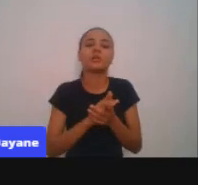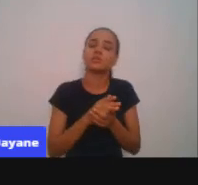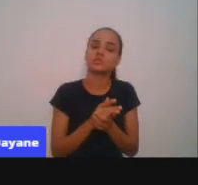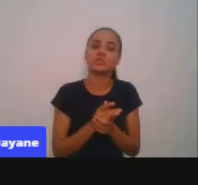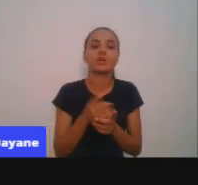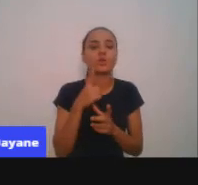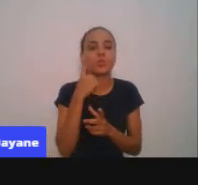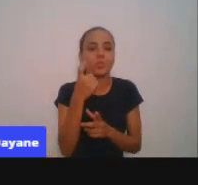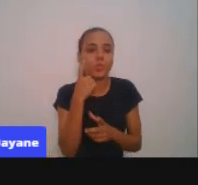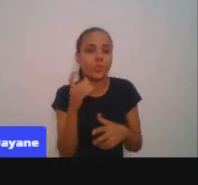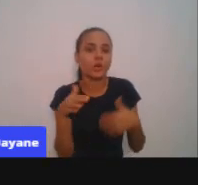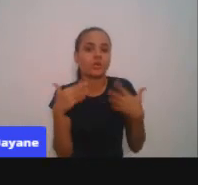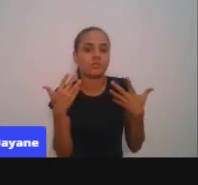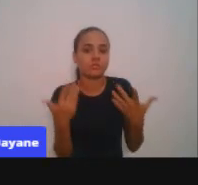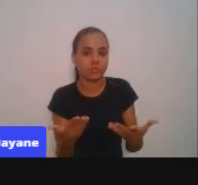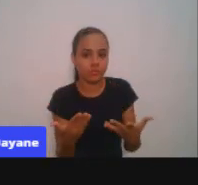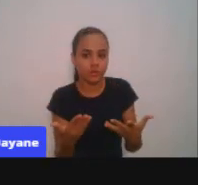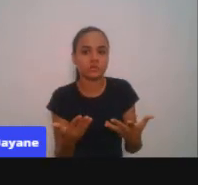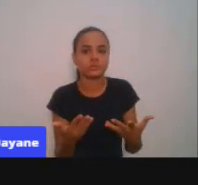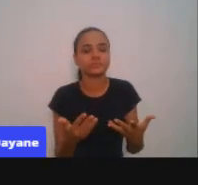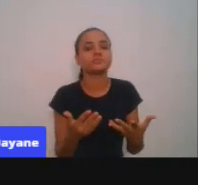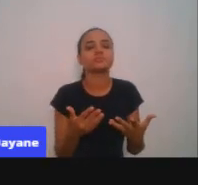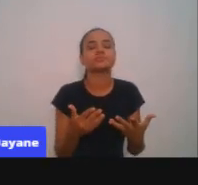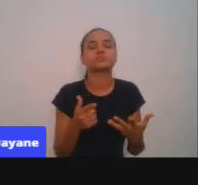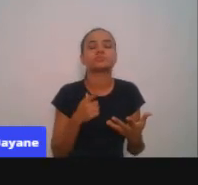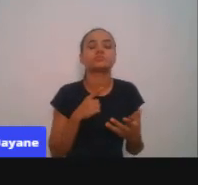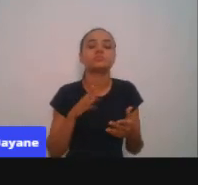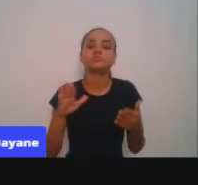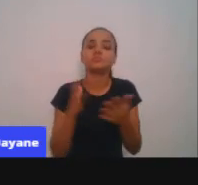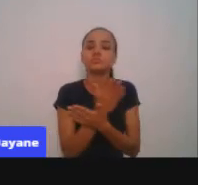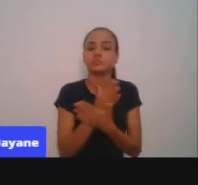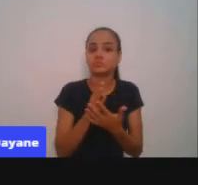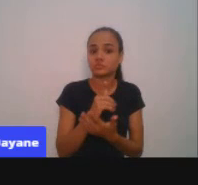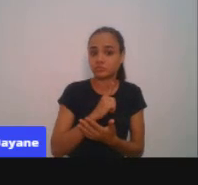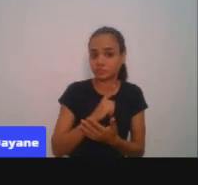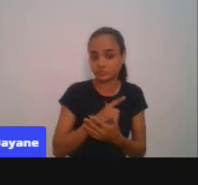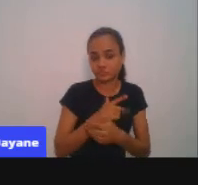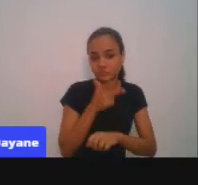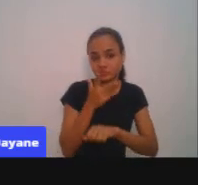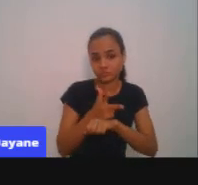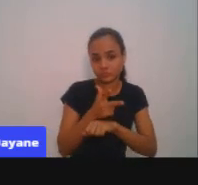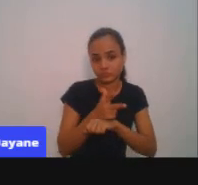vocês, dos tutoriais, que às vezes tem vídeos e às vezes tem escrito também.